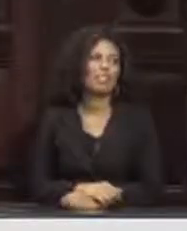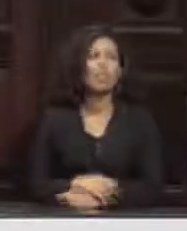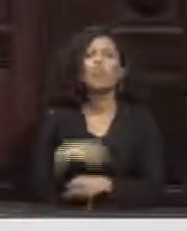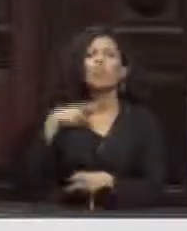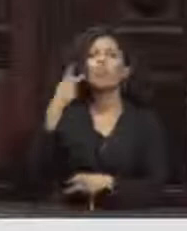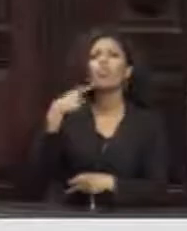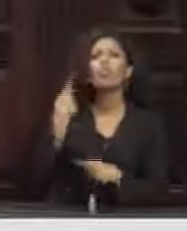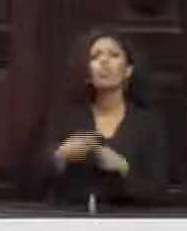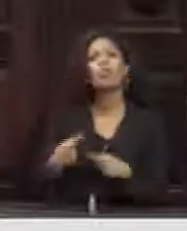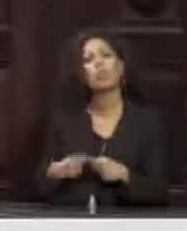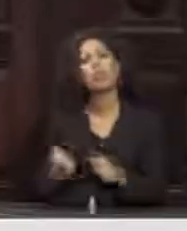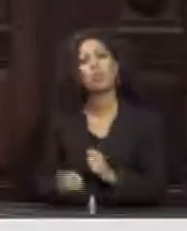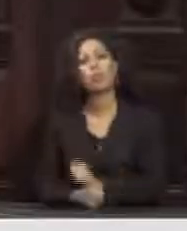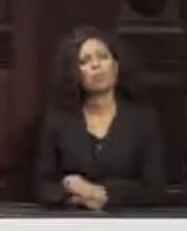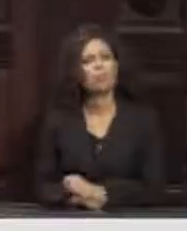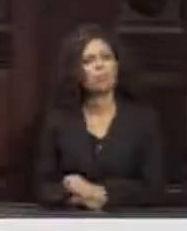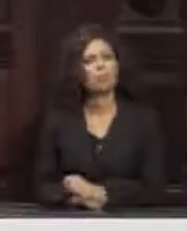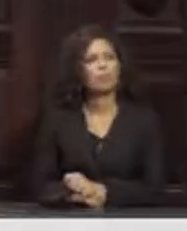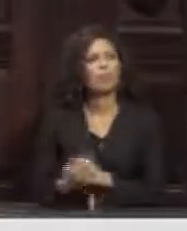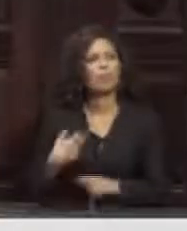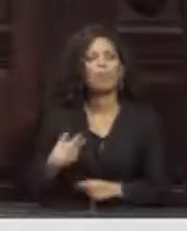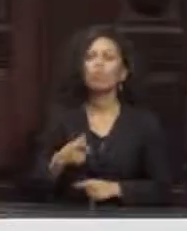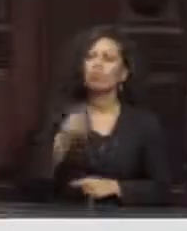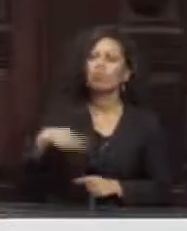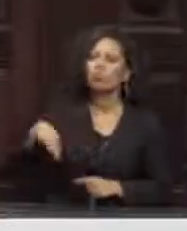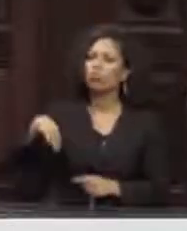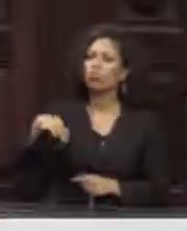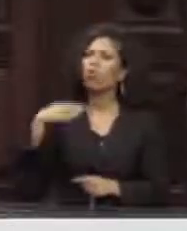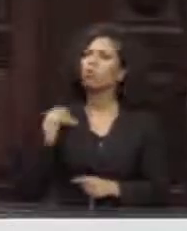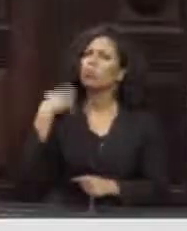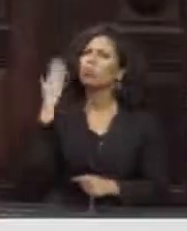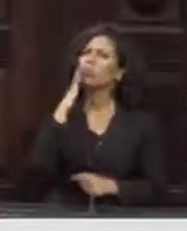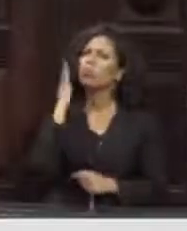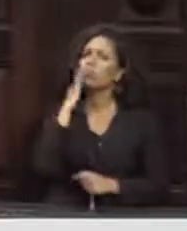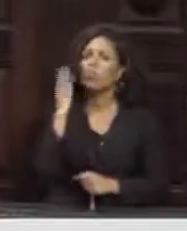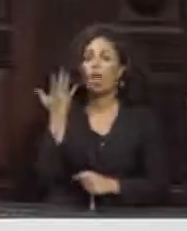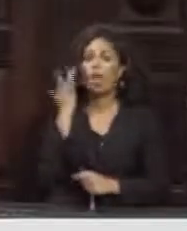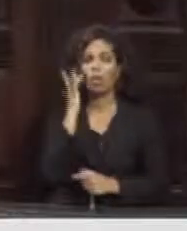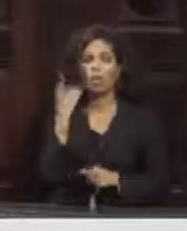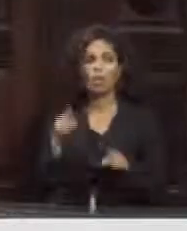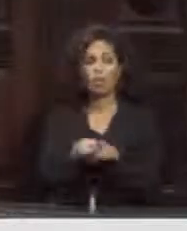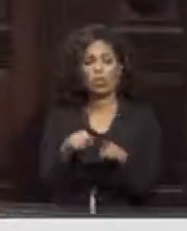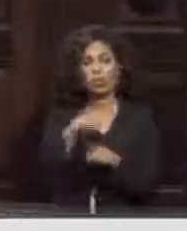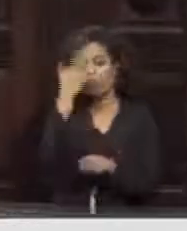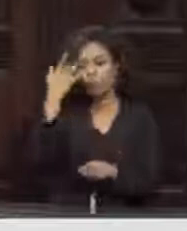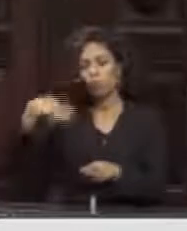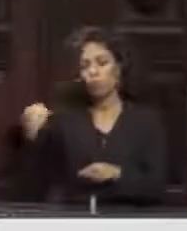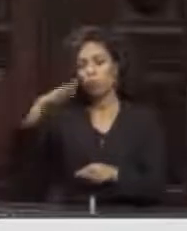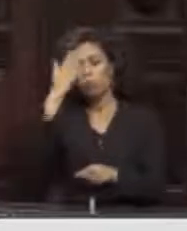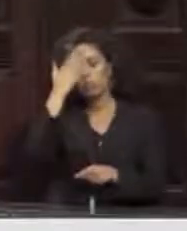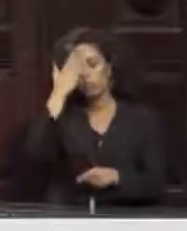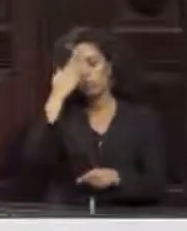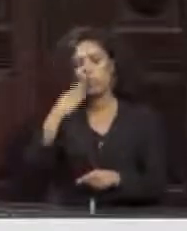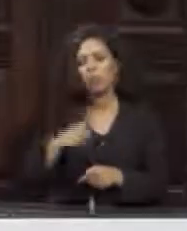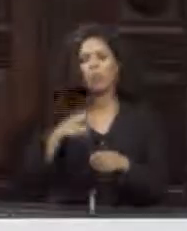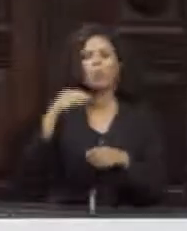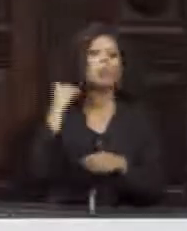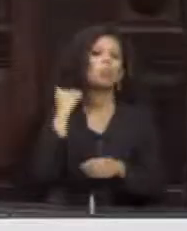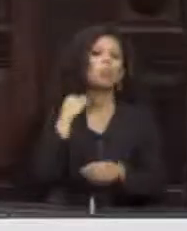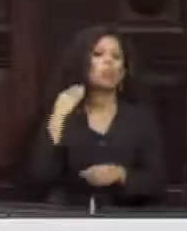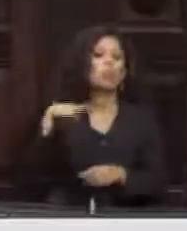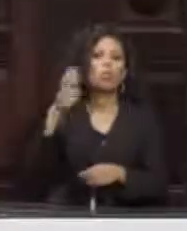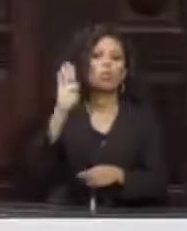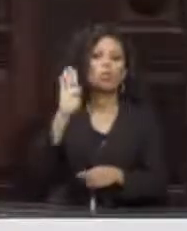Porque estou a par, acredito que todos estejam, que o BNDES, sem que